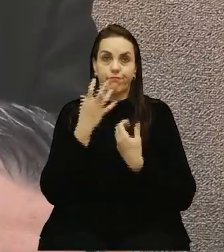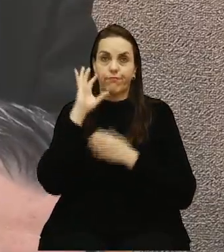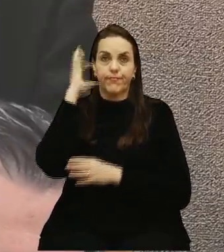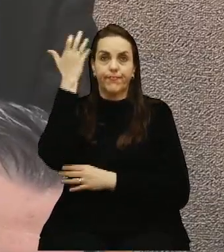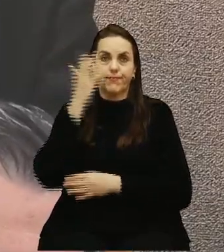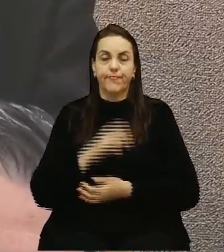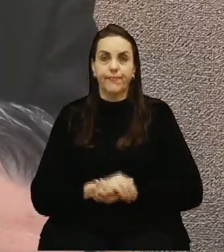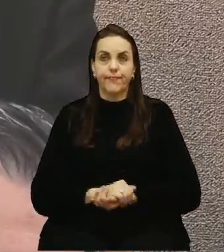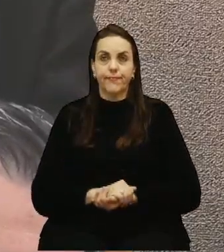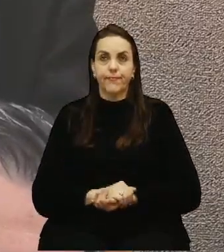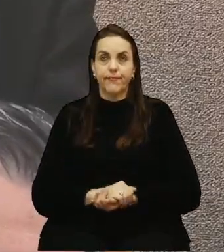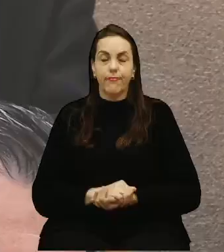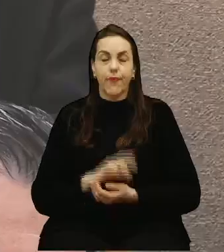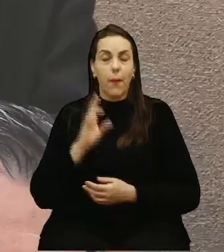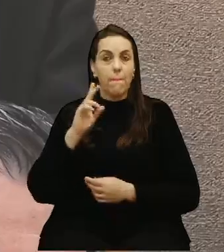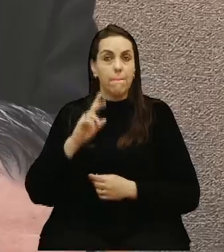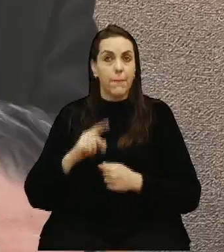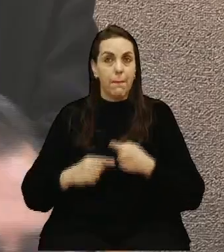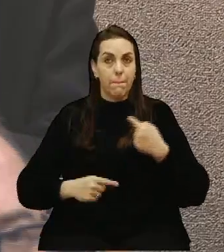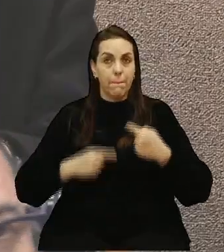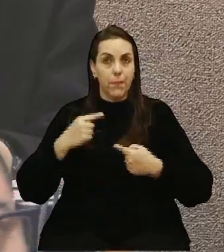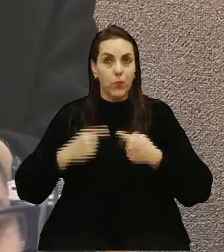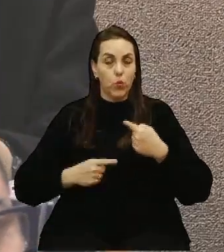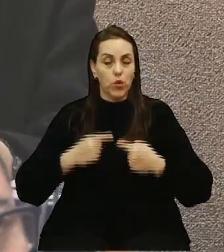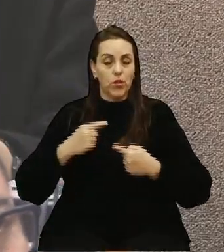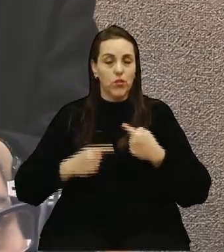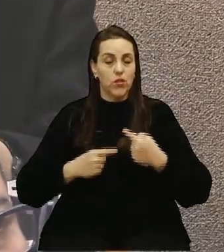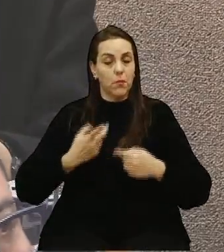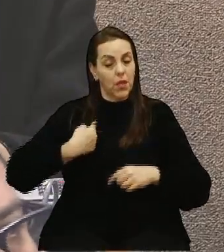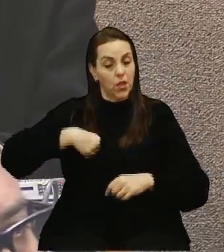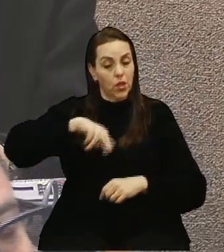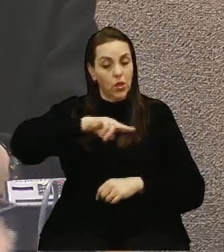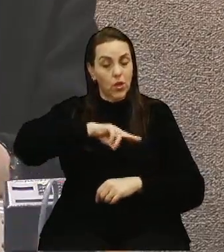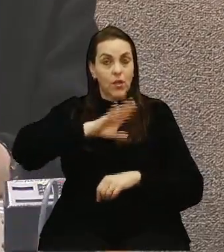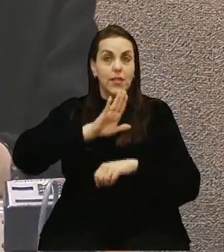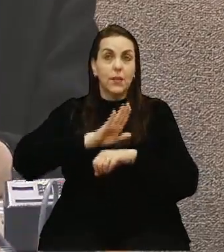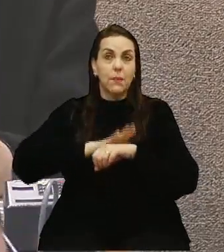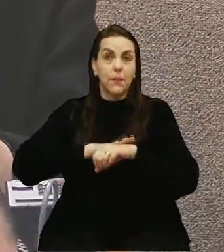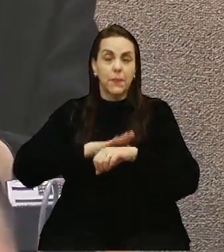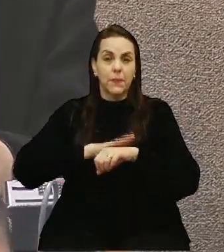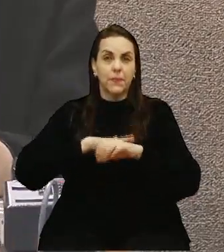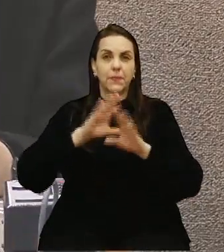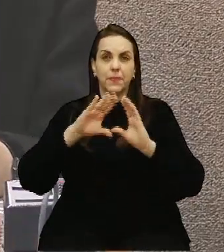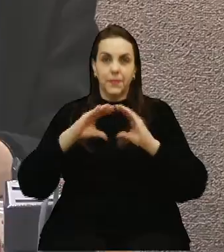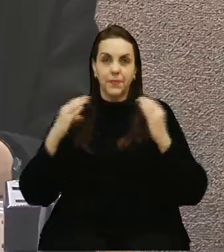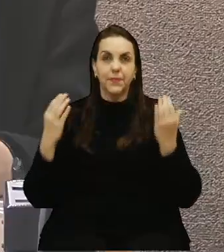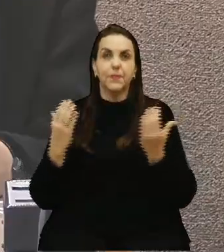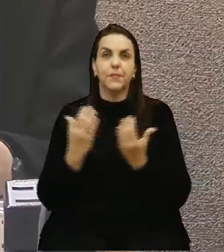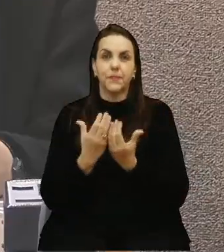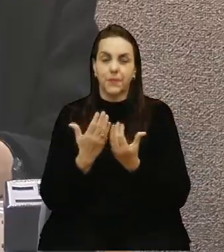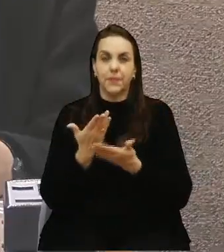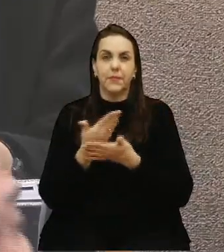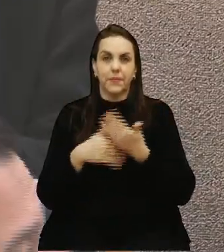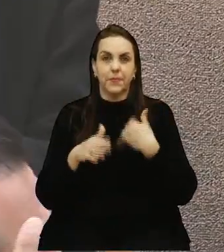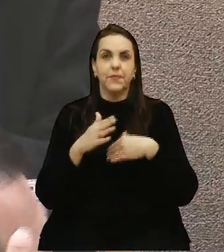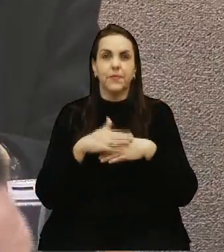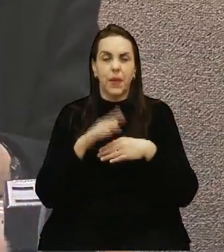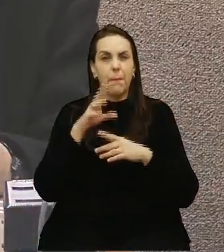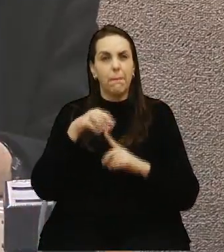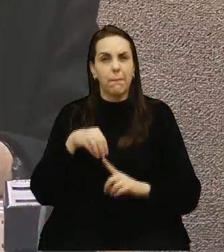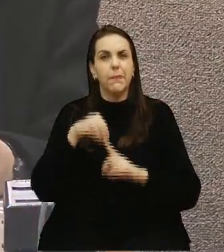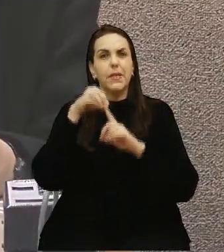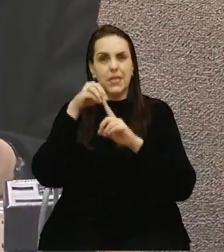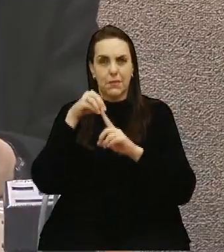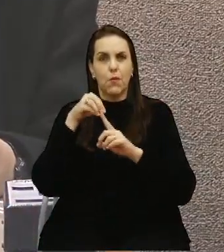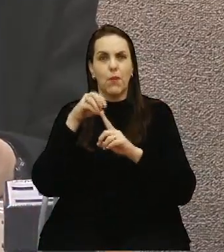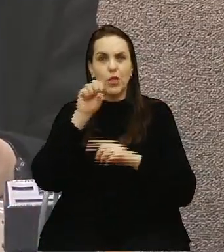das coisas, uma política que, para nós, neste momento, enquanto comunidade, como um todo, principalmente nos estados do Sudeste,